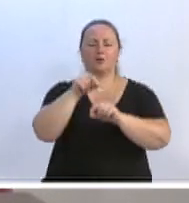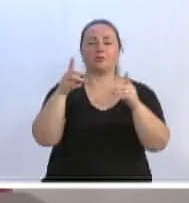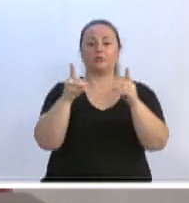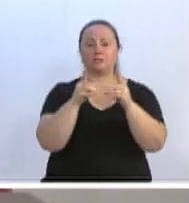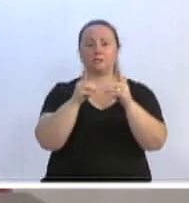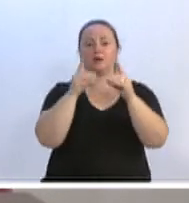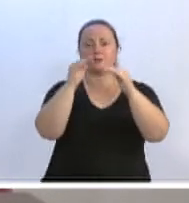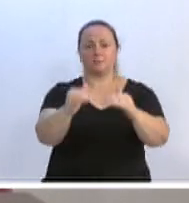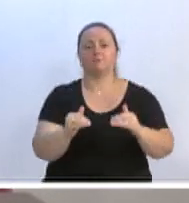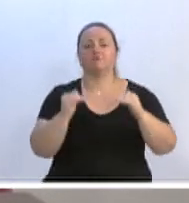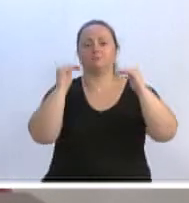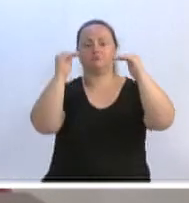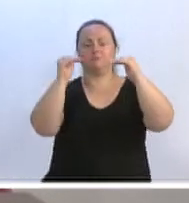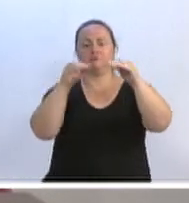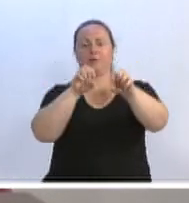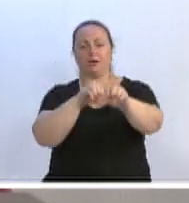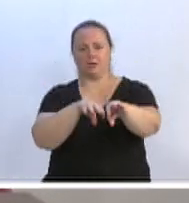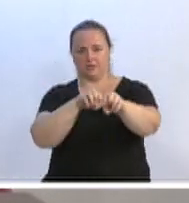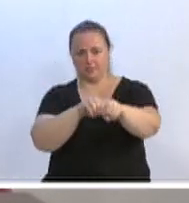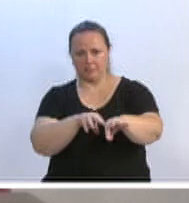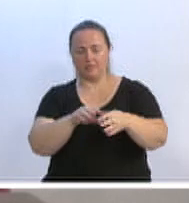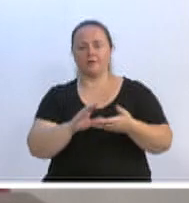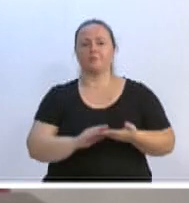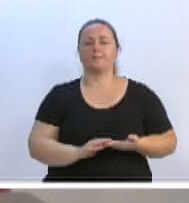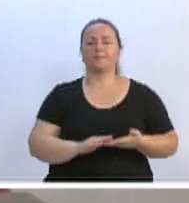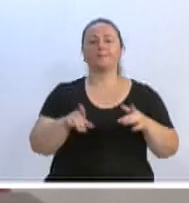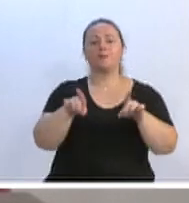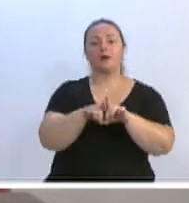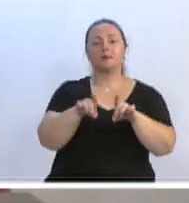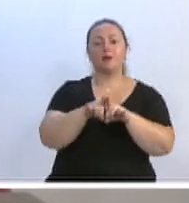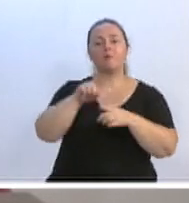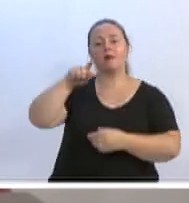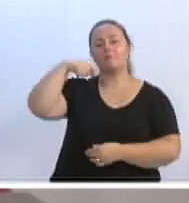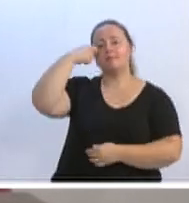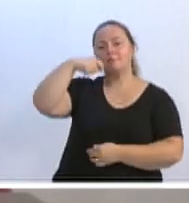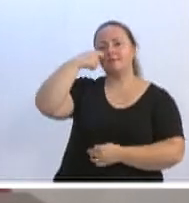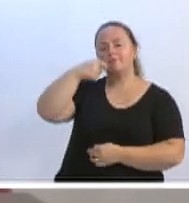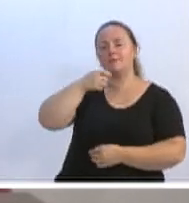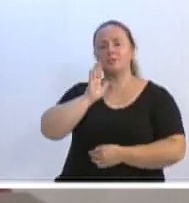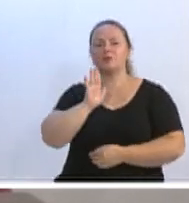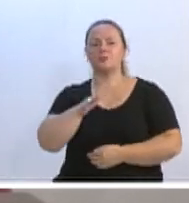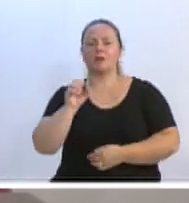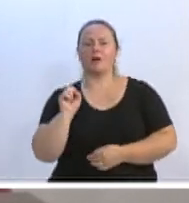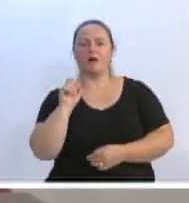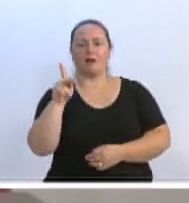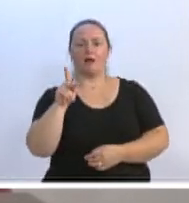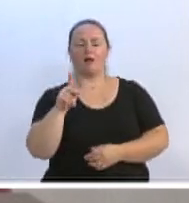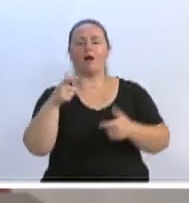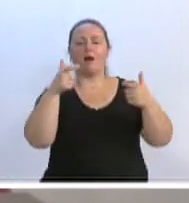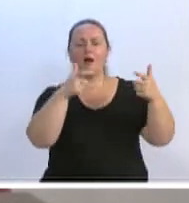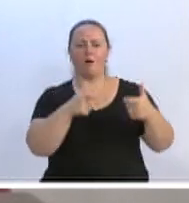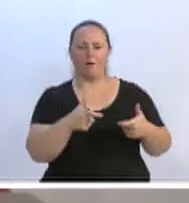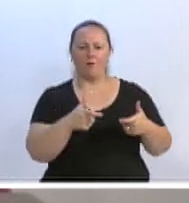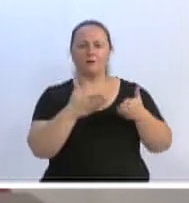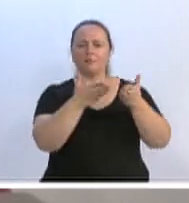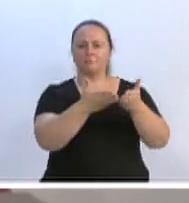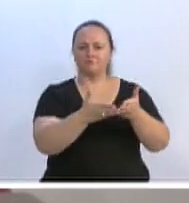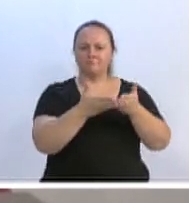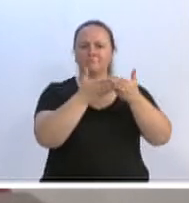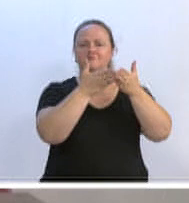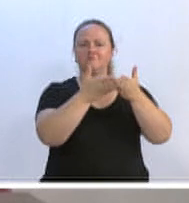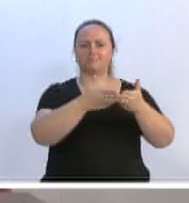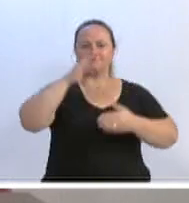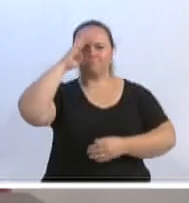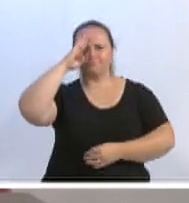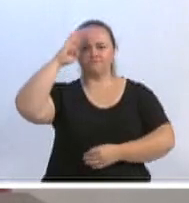superior, também odontólogo aposentado na Marinha de Guerra do Brasil, oficial